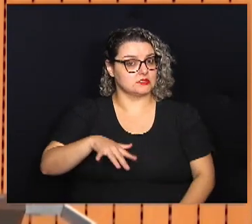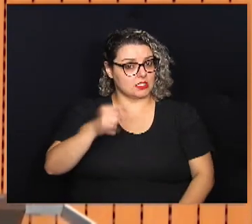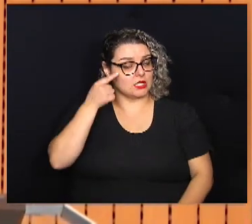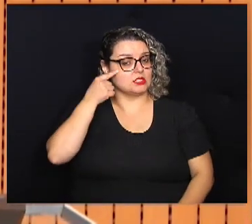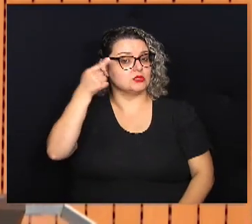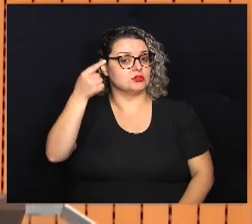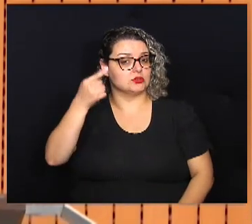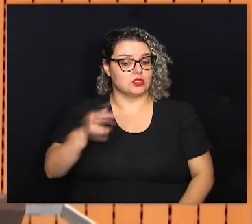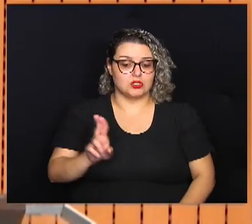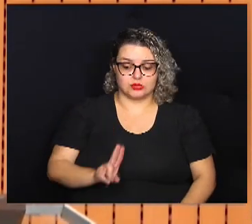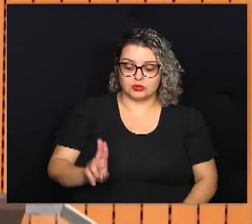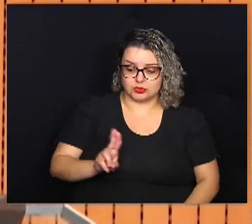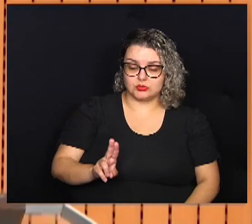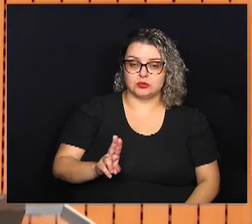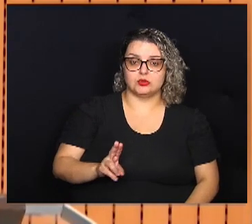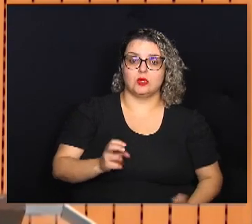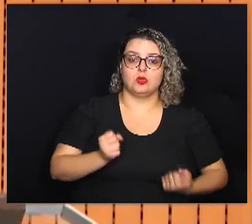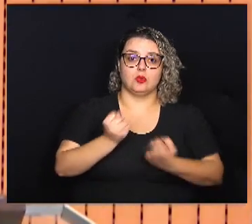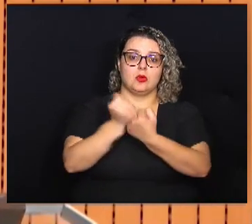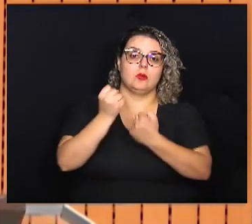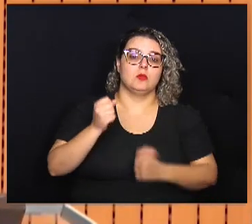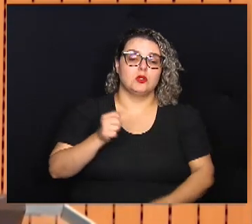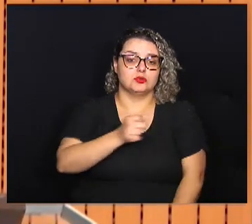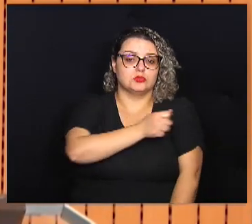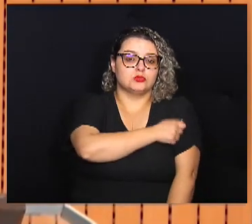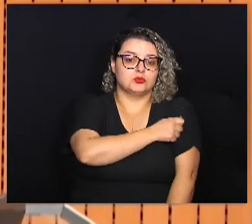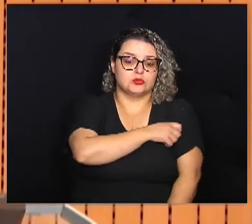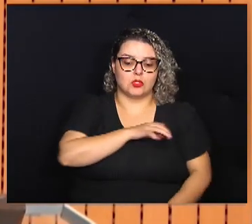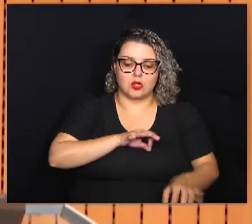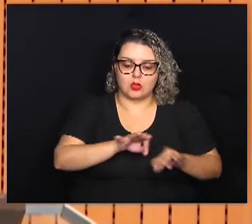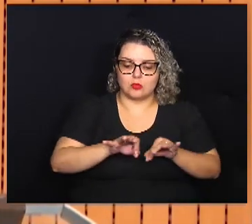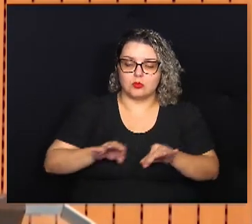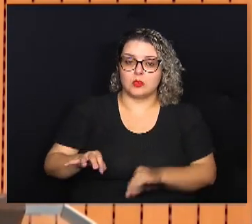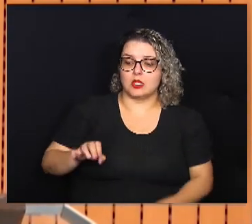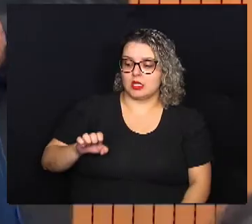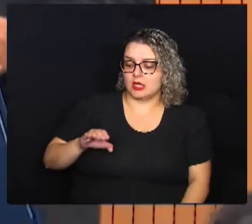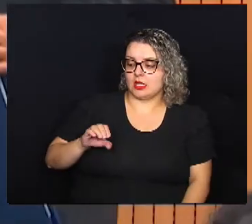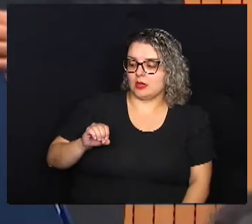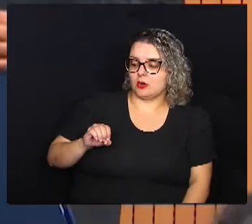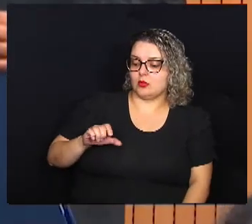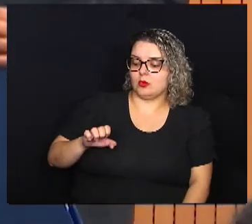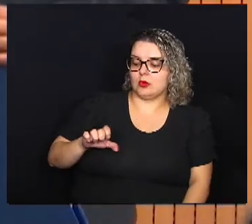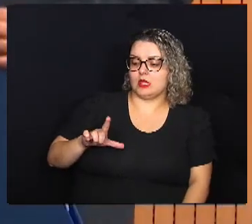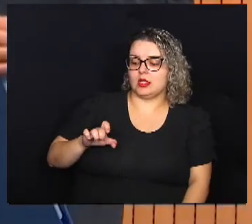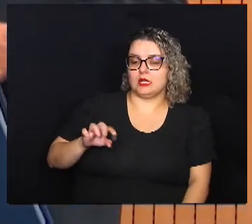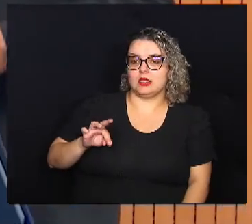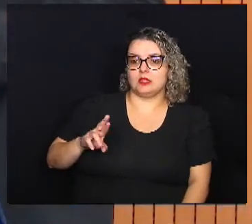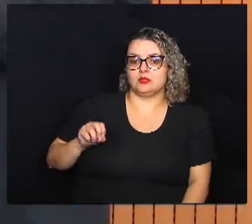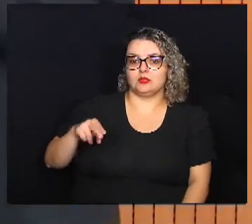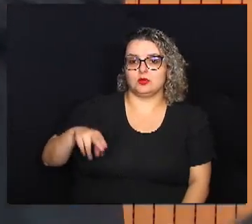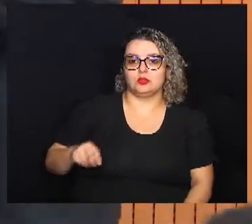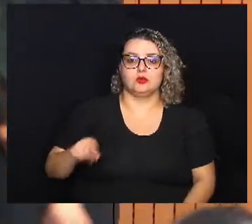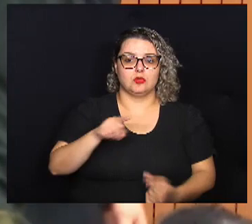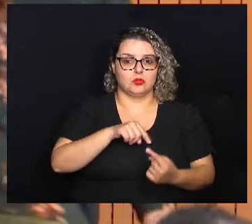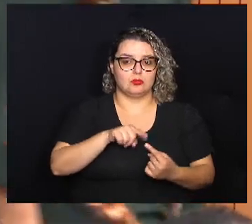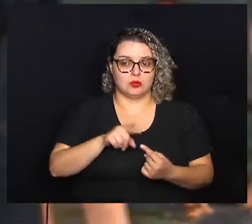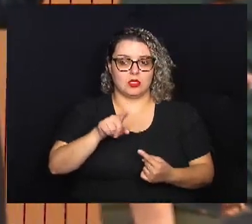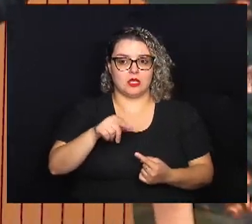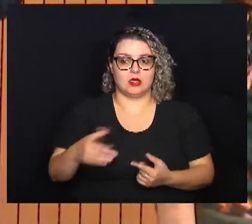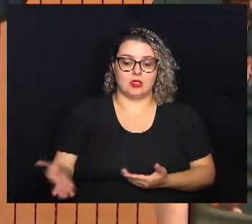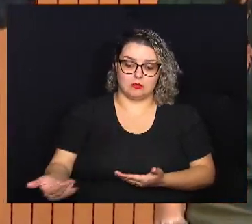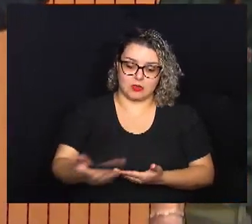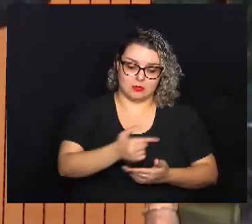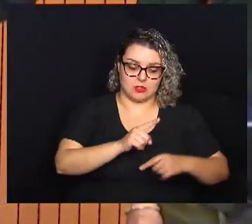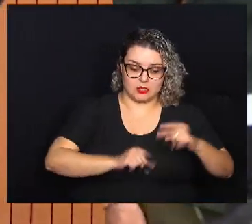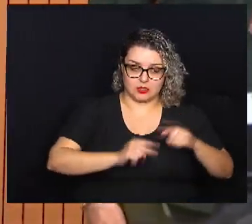e implantou, com o apoio dos alunos, o projeto Eco-Eletrônico, cujo objetivo é coletar